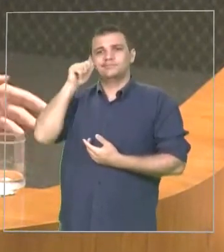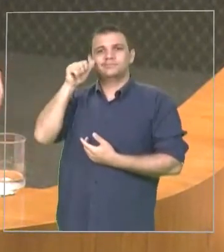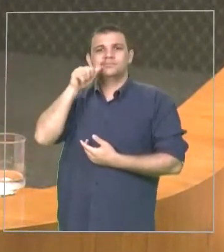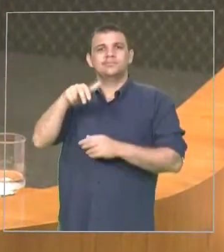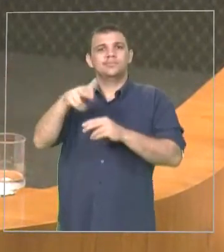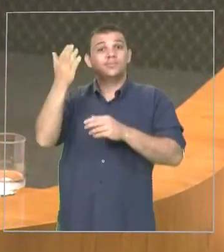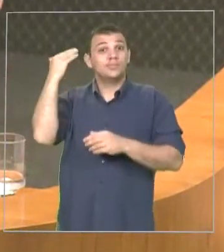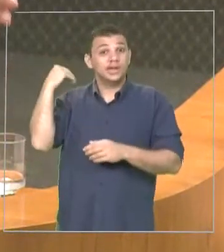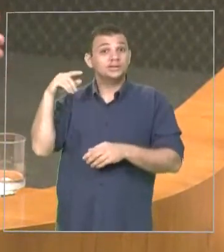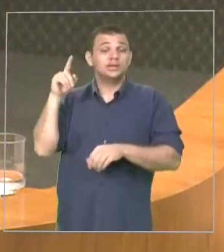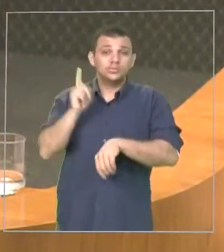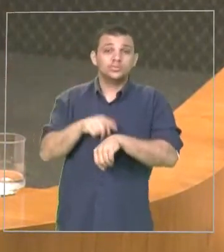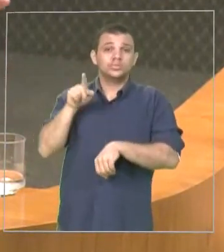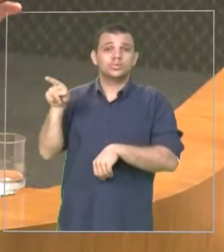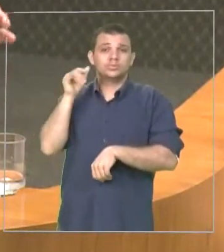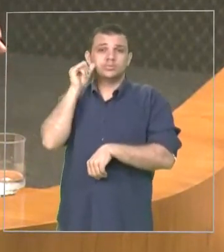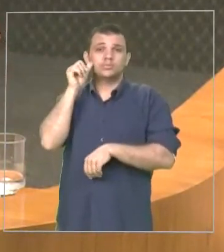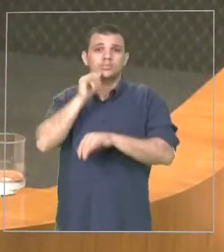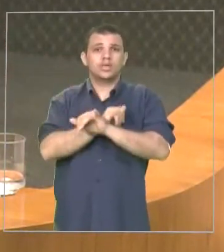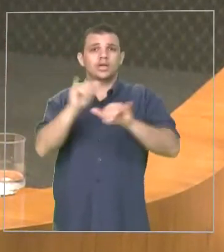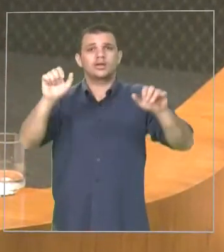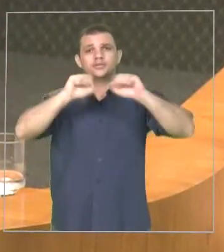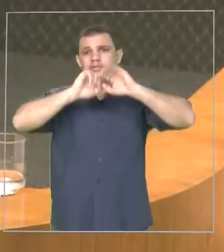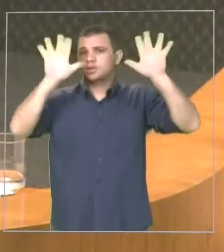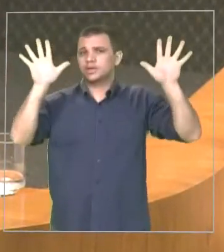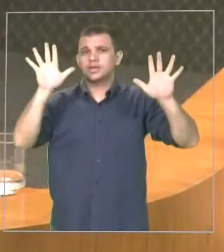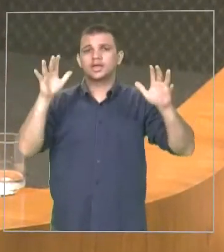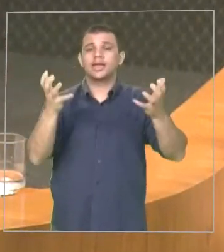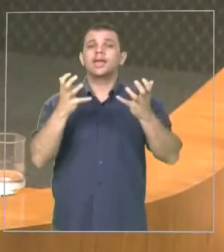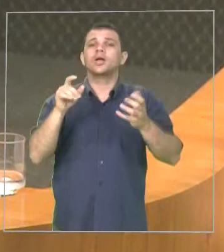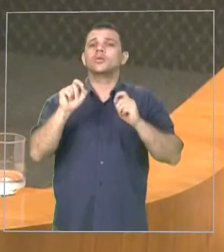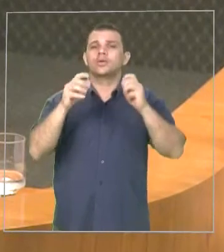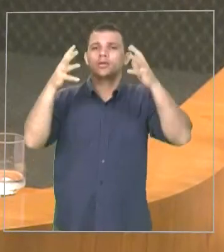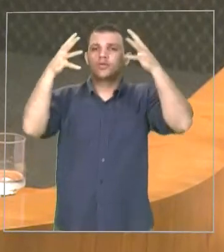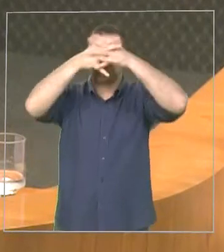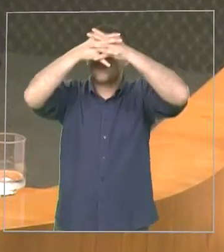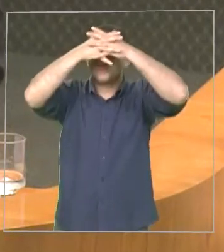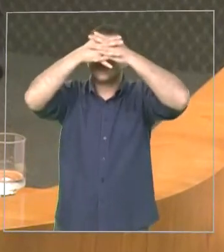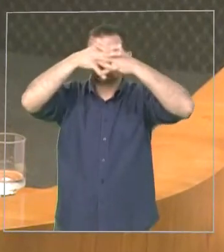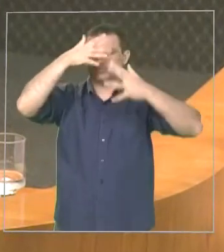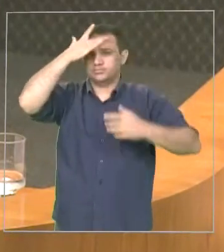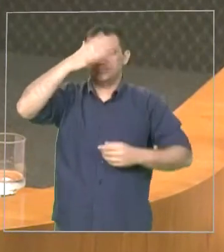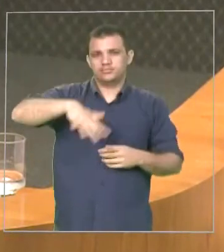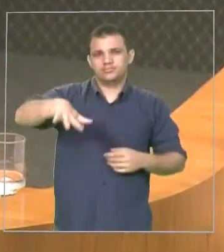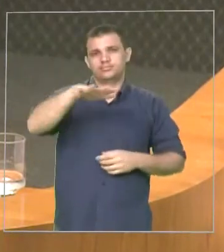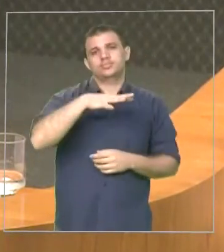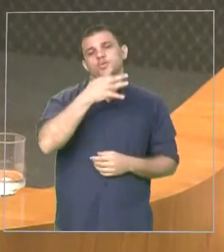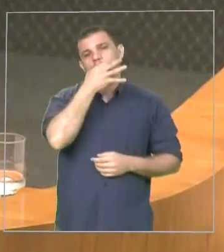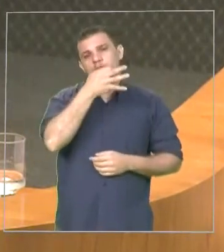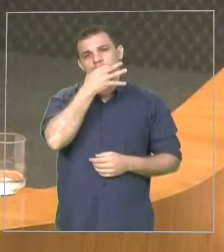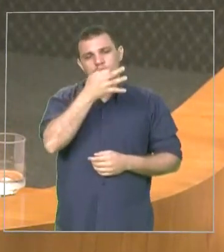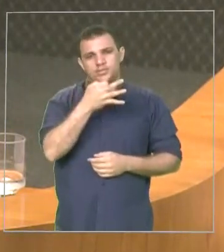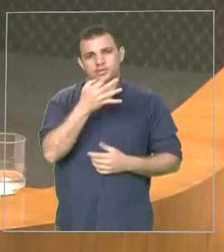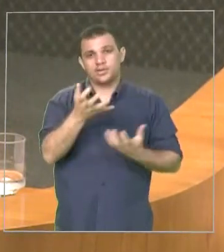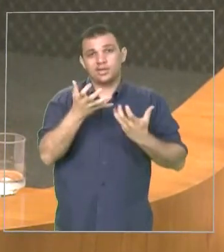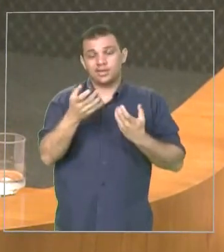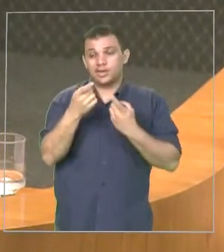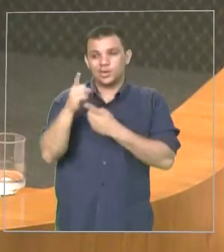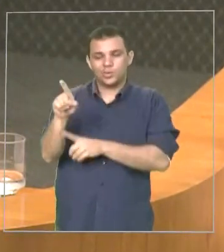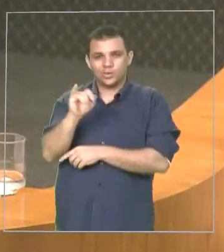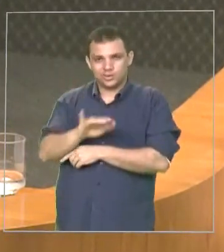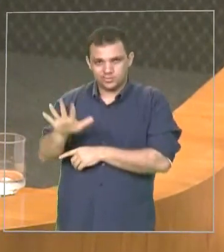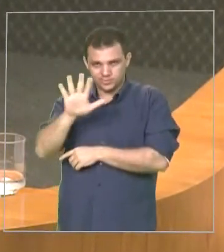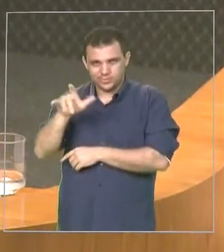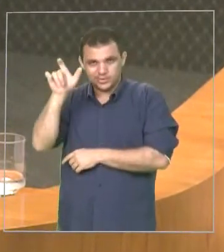tempo, fazer uma confusão na cabeça da opinião pública para tentar macular a imagem de um governador que